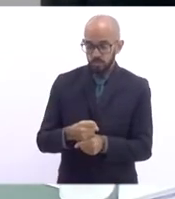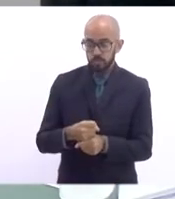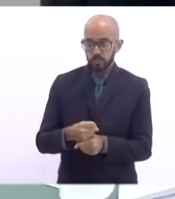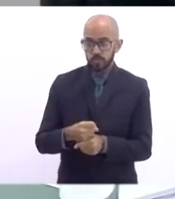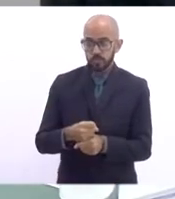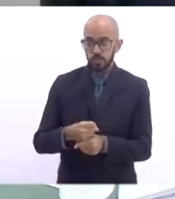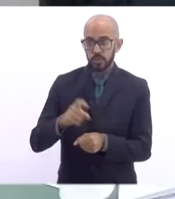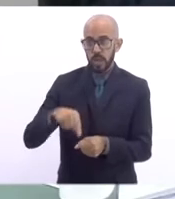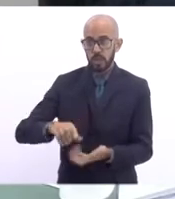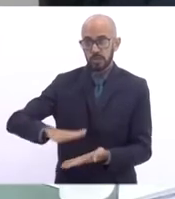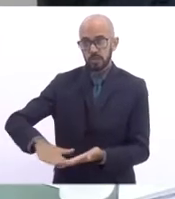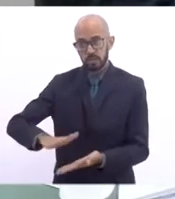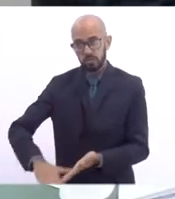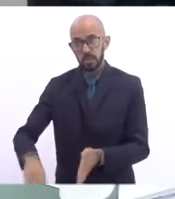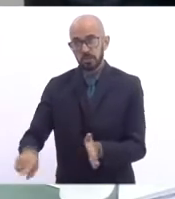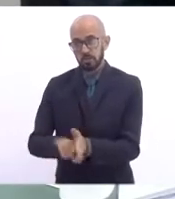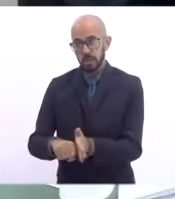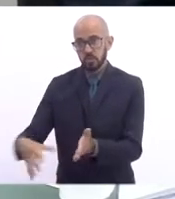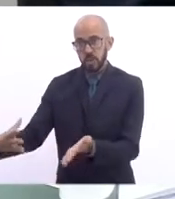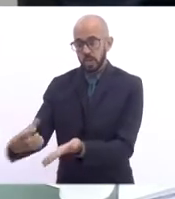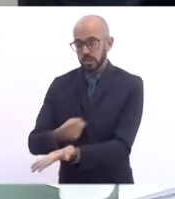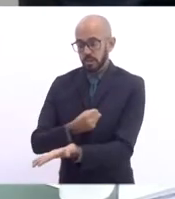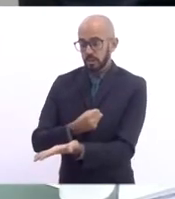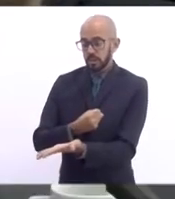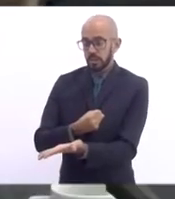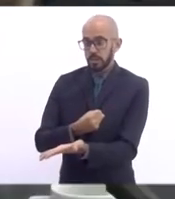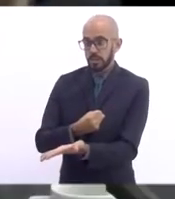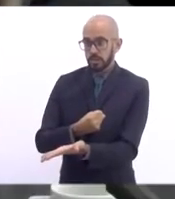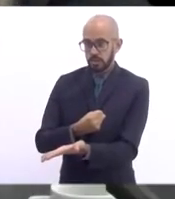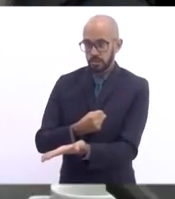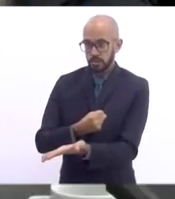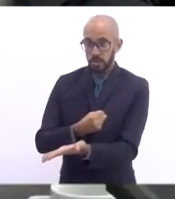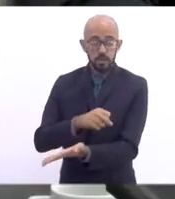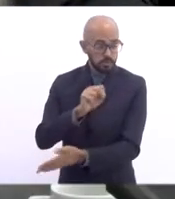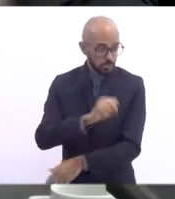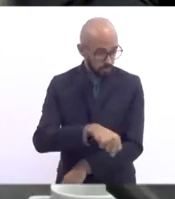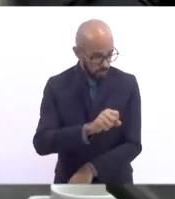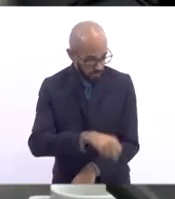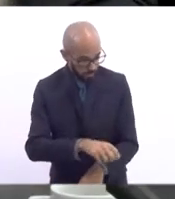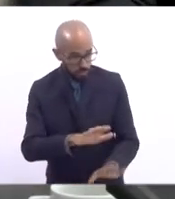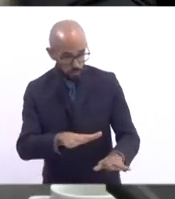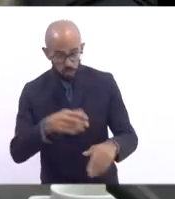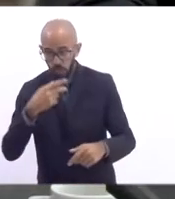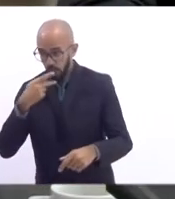menos despesa É sim o que eu estou dizendo é que a despesa